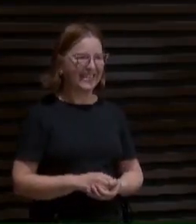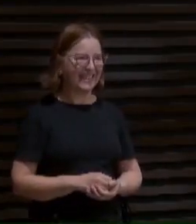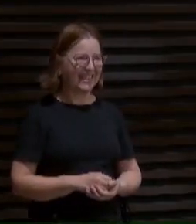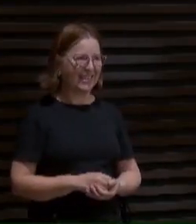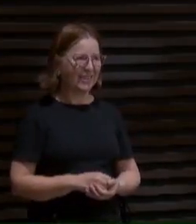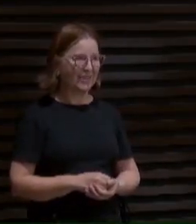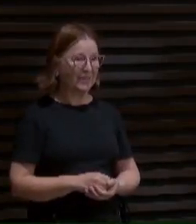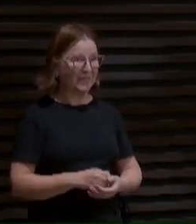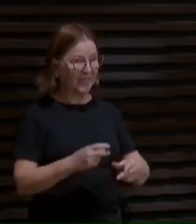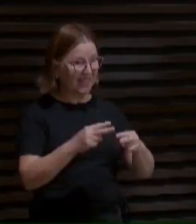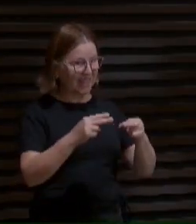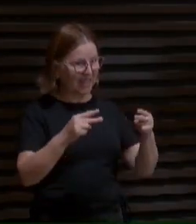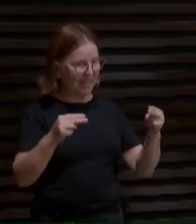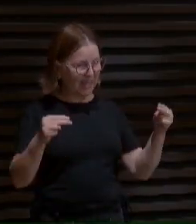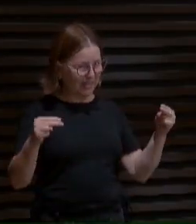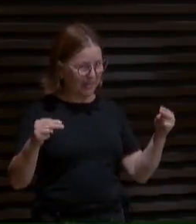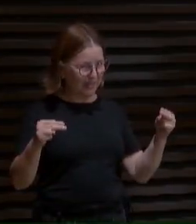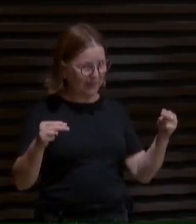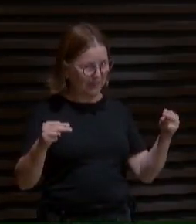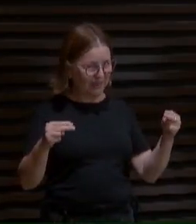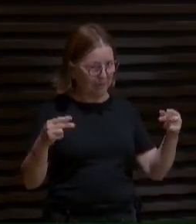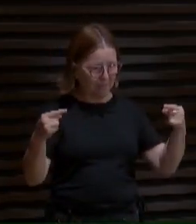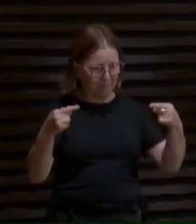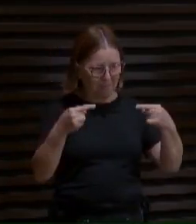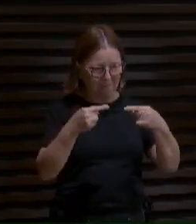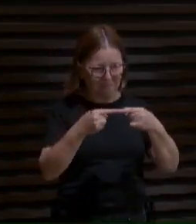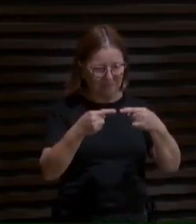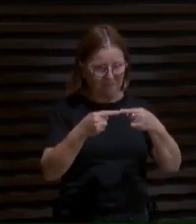As coisas estão se alinhando.